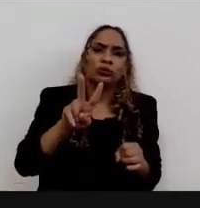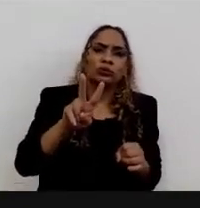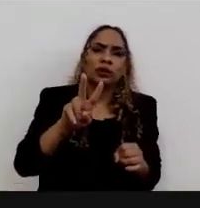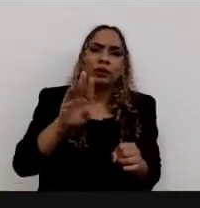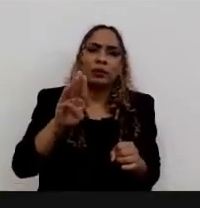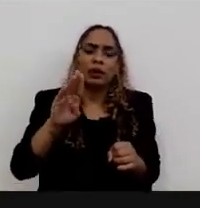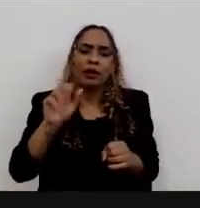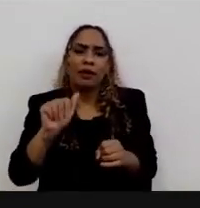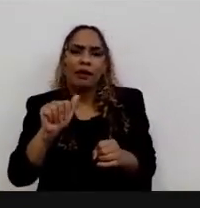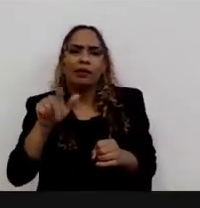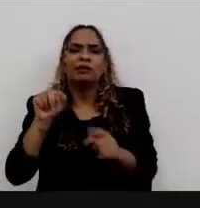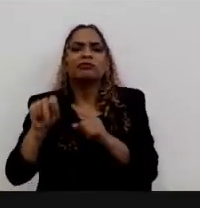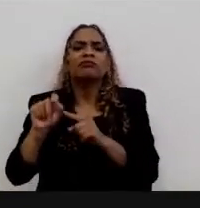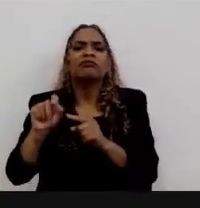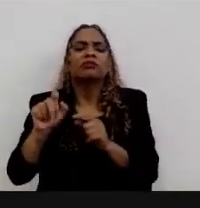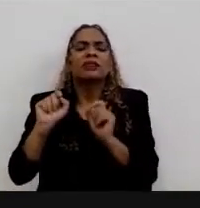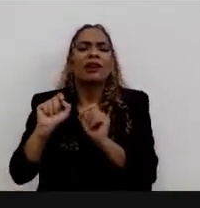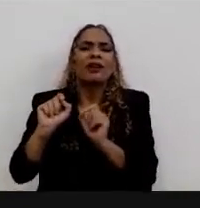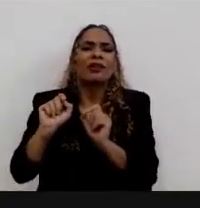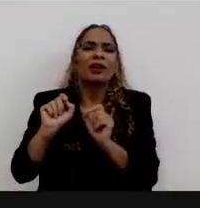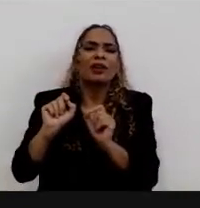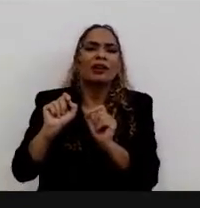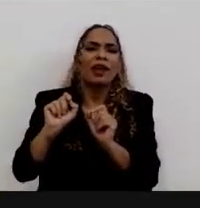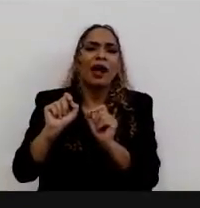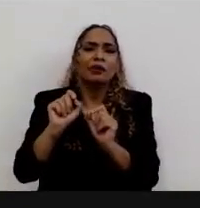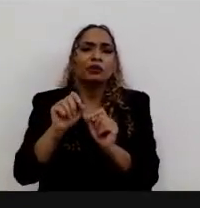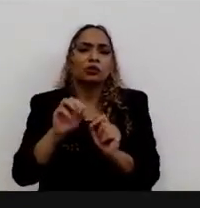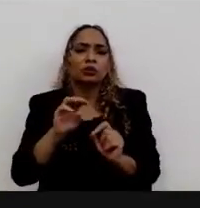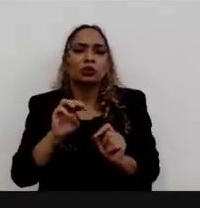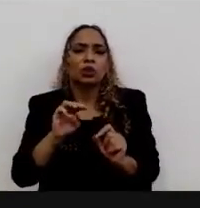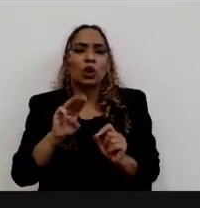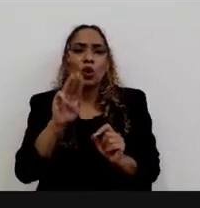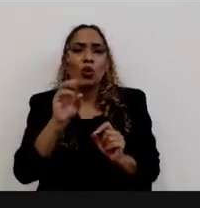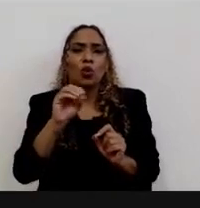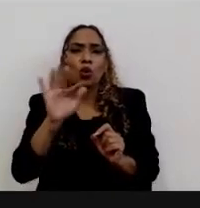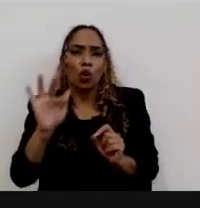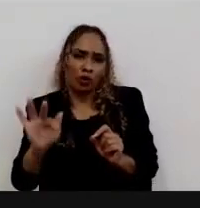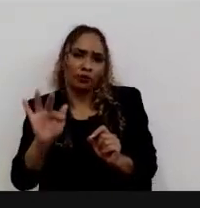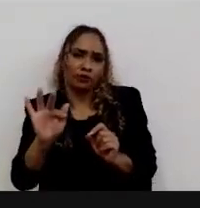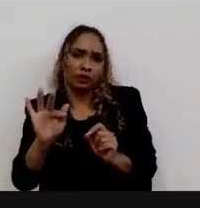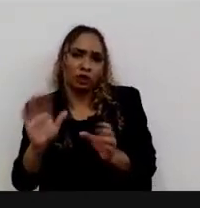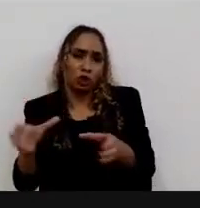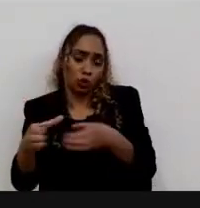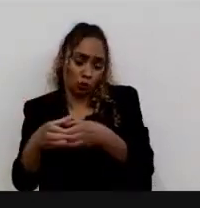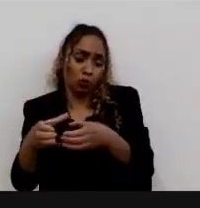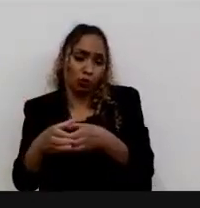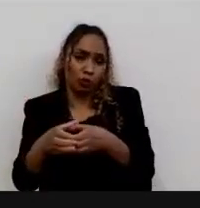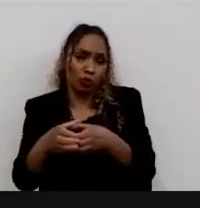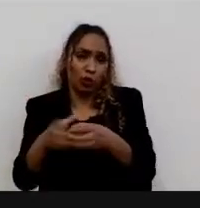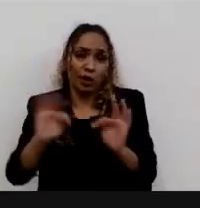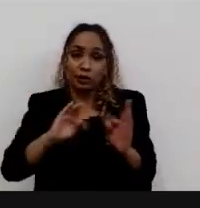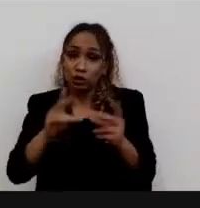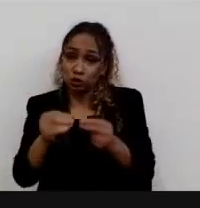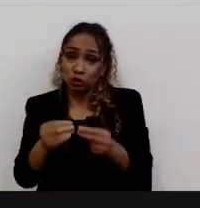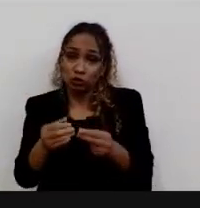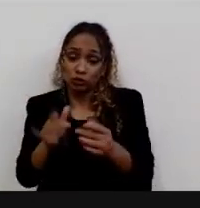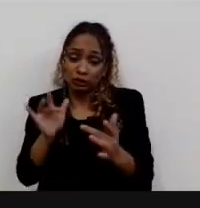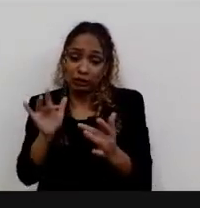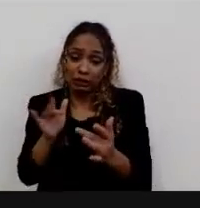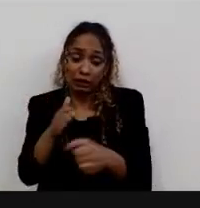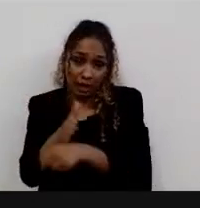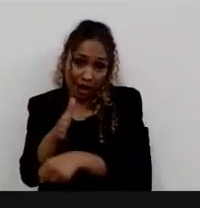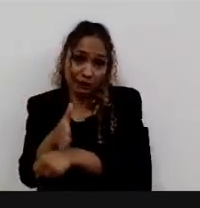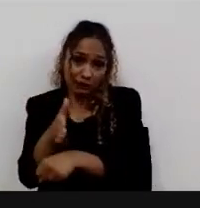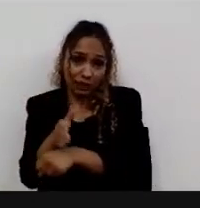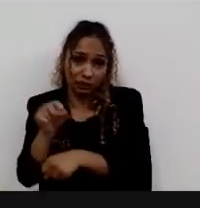a linguagem de programação oficial do pacote Office. E todo mundo que trabalha na Câmara, praticamente, possui acesso ao pacote Office e